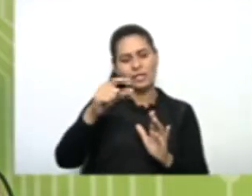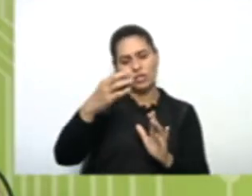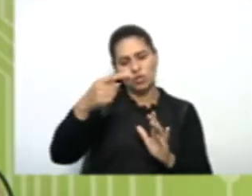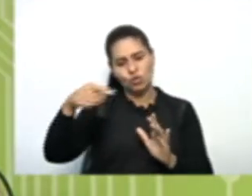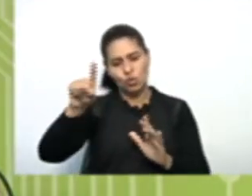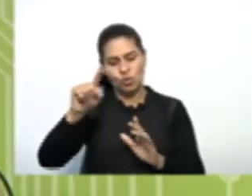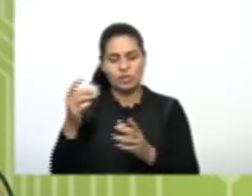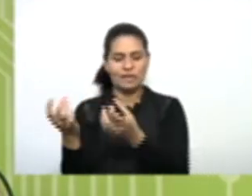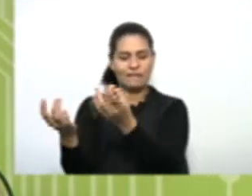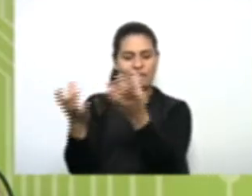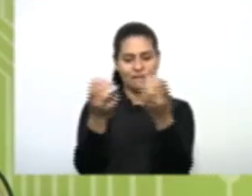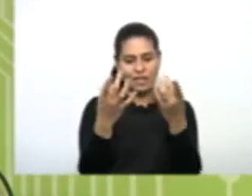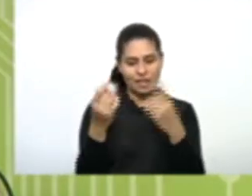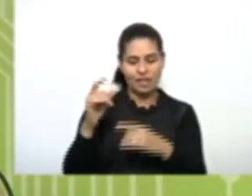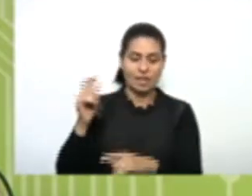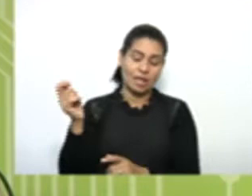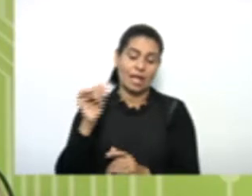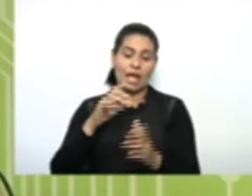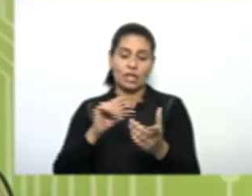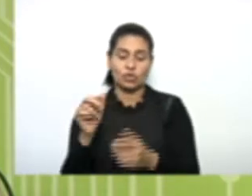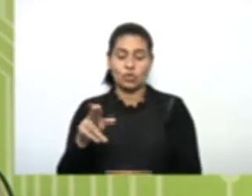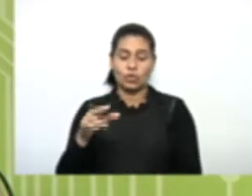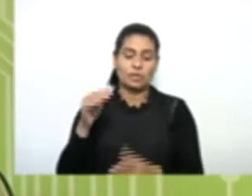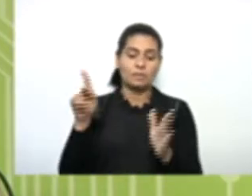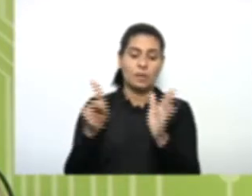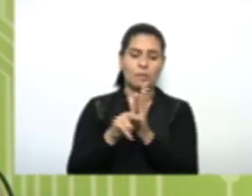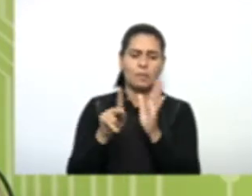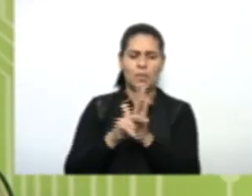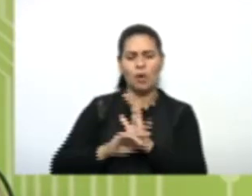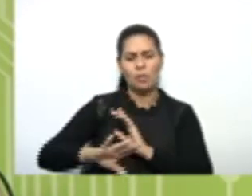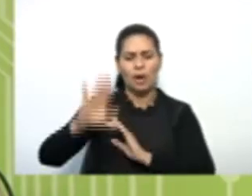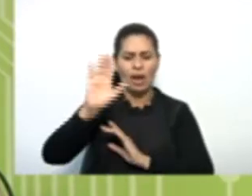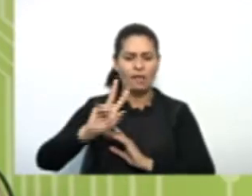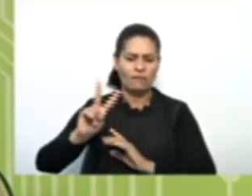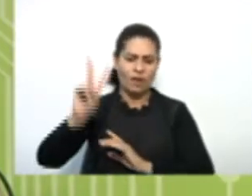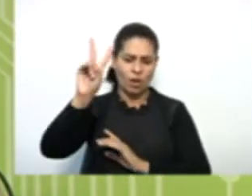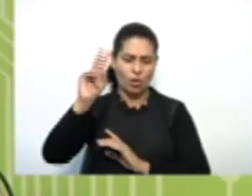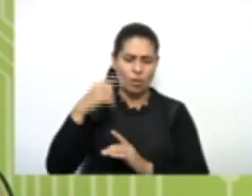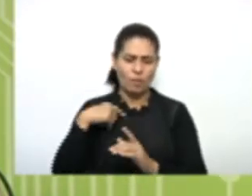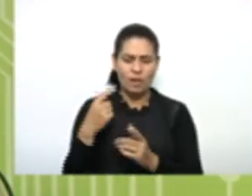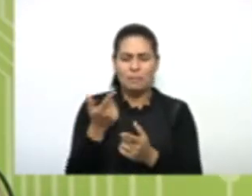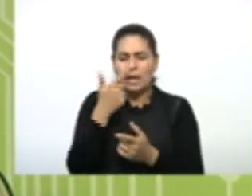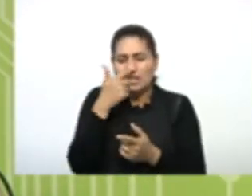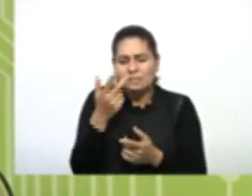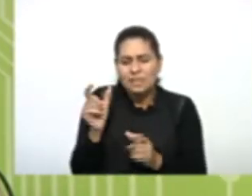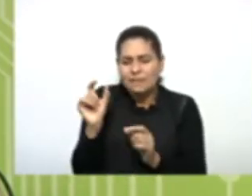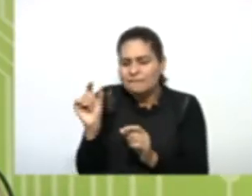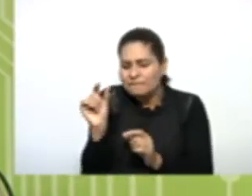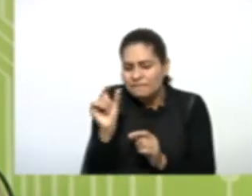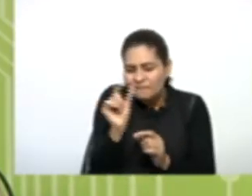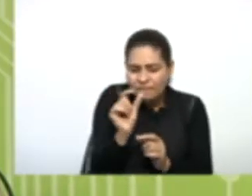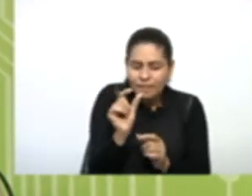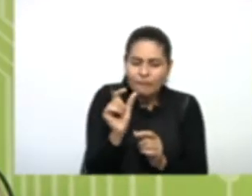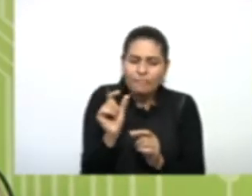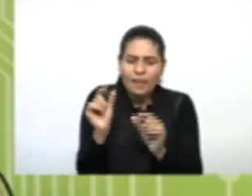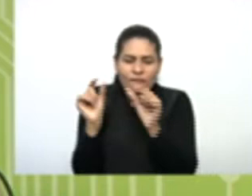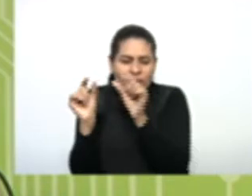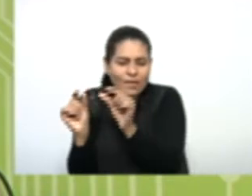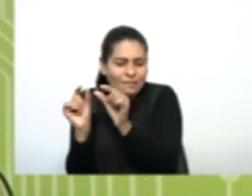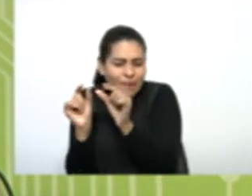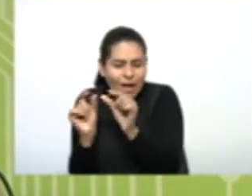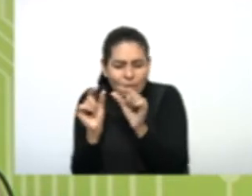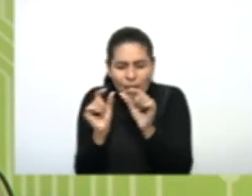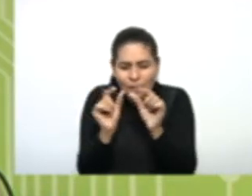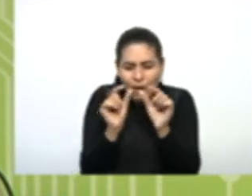ela vai vender ações na Bolsa de Valores. Quando ela faz isso, é como se ela estivesse vendendo pequenos fragmentos, muito pequenos,